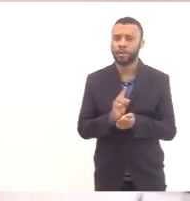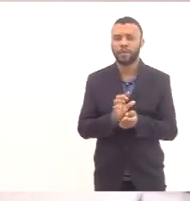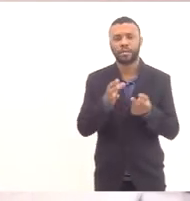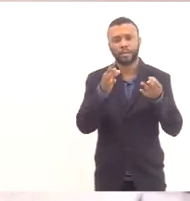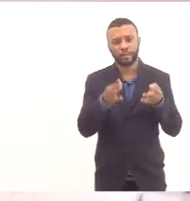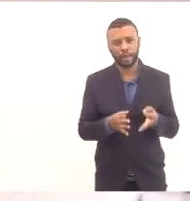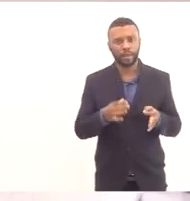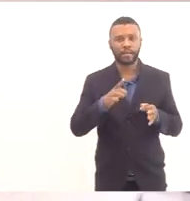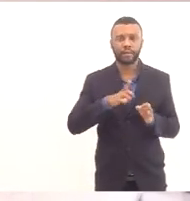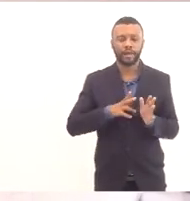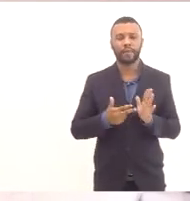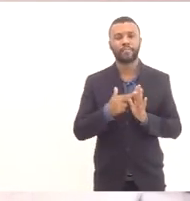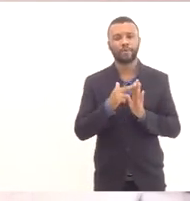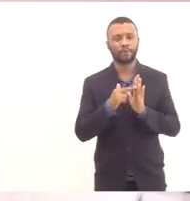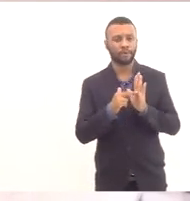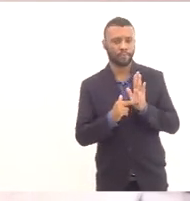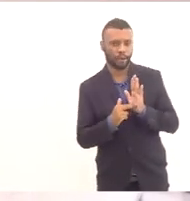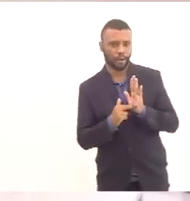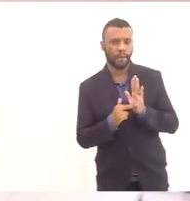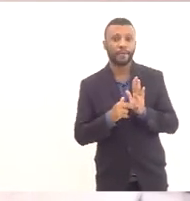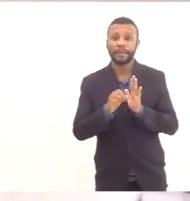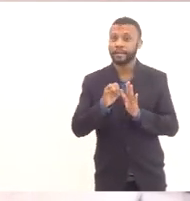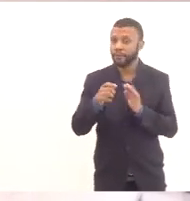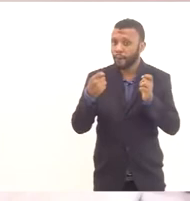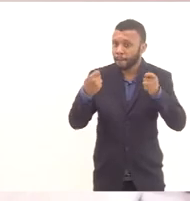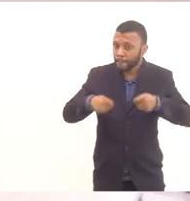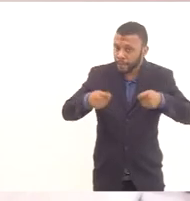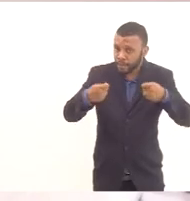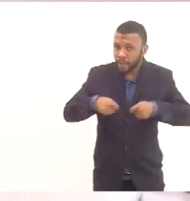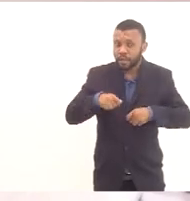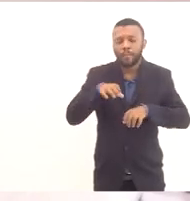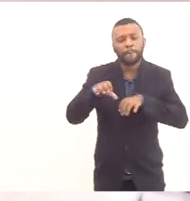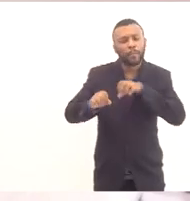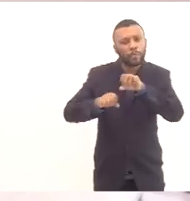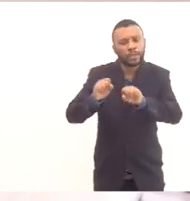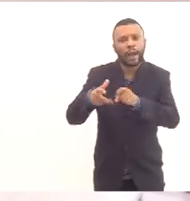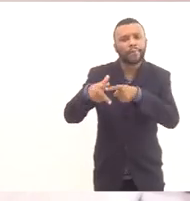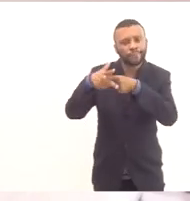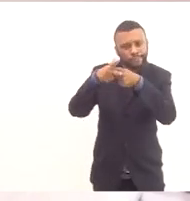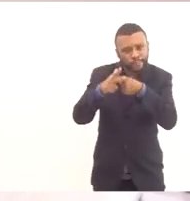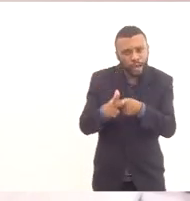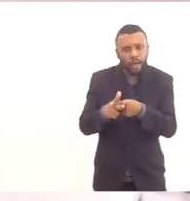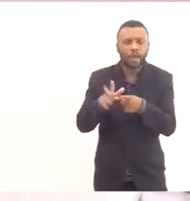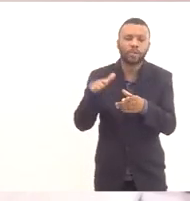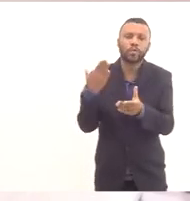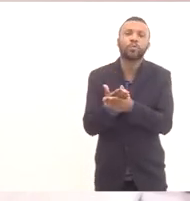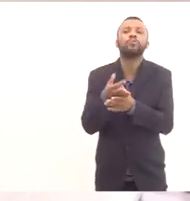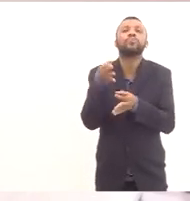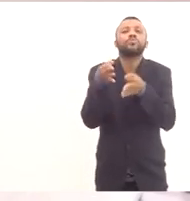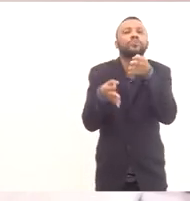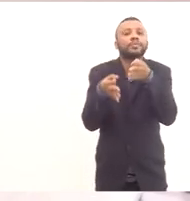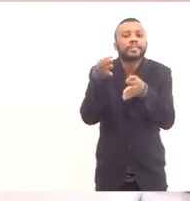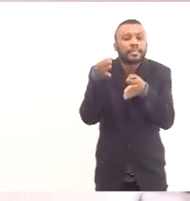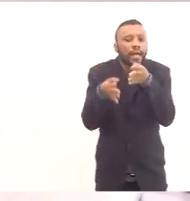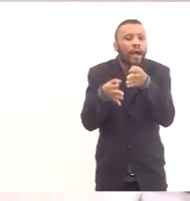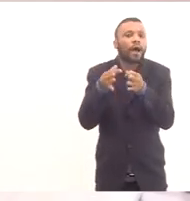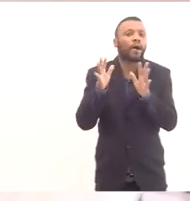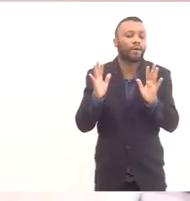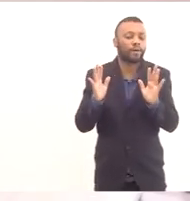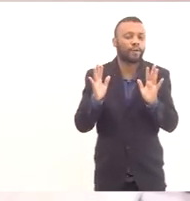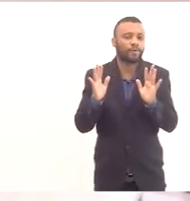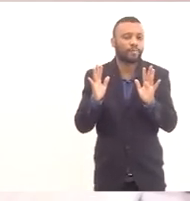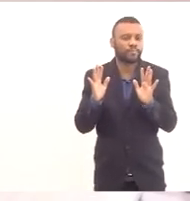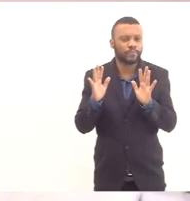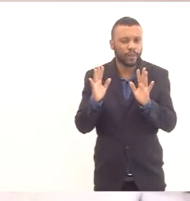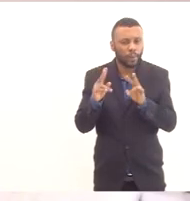para a parte do relatório e que se for necessário buscar a reparação judicial por conta dessa